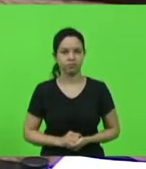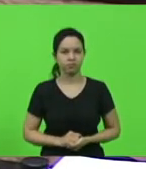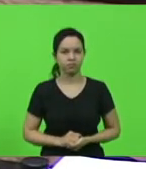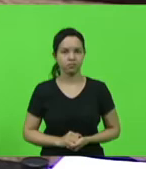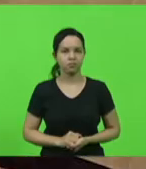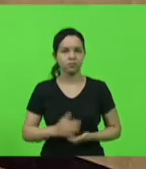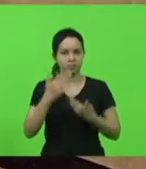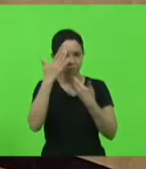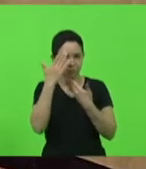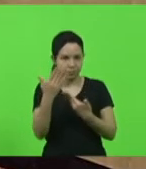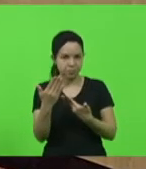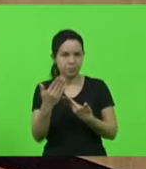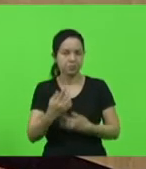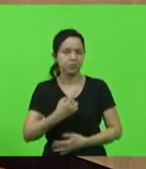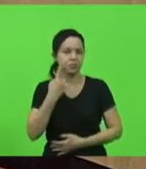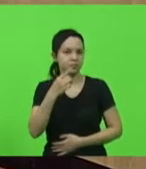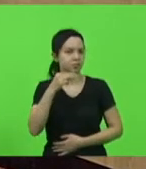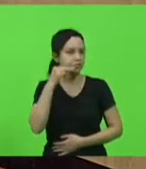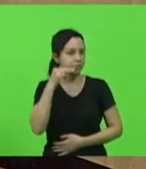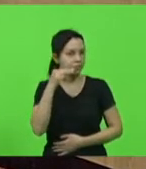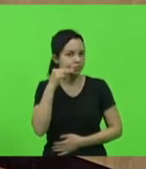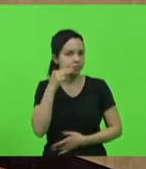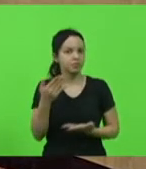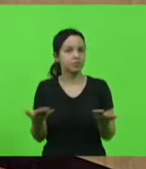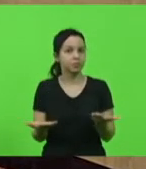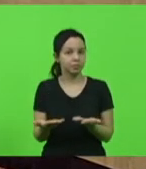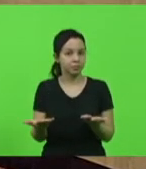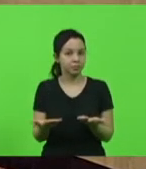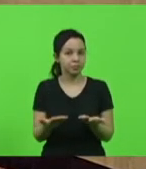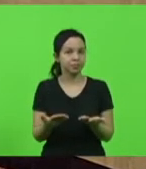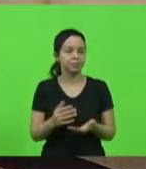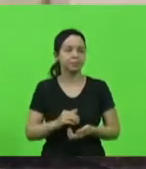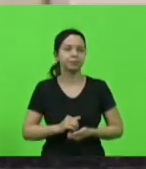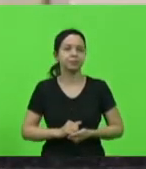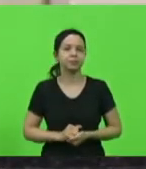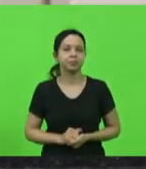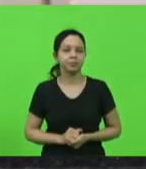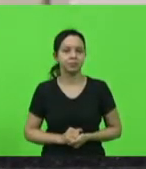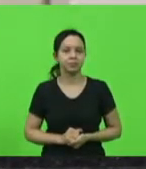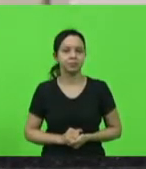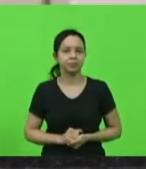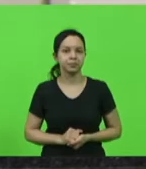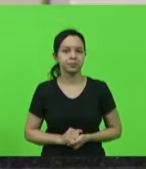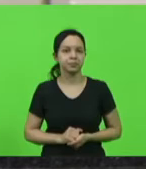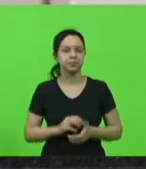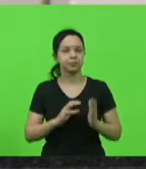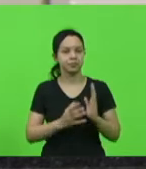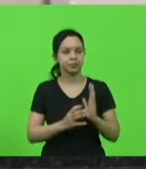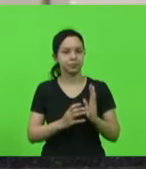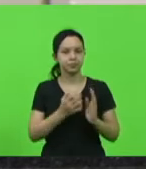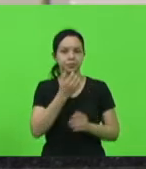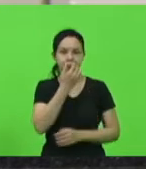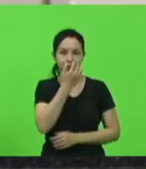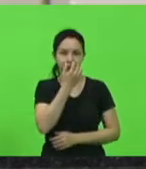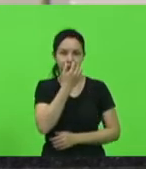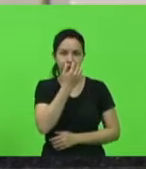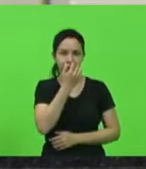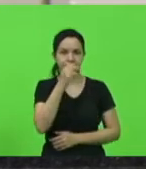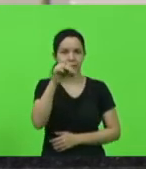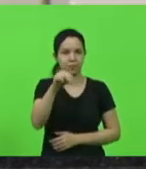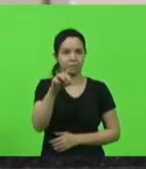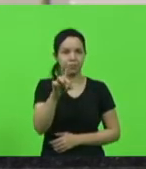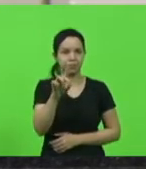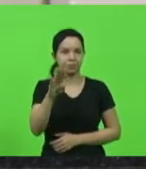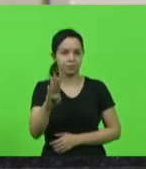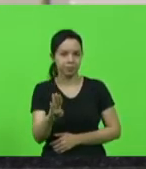Obrigado, deputada Marlene. Próxima deputada inscrita. Aliás, o próximo bloco é o bloco MDB Partido